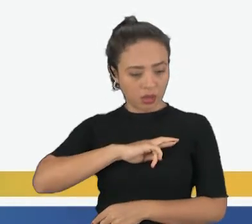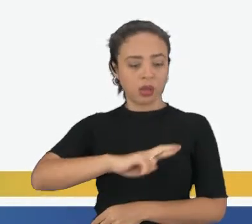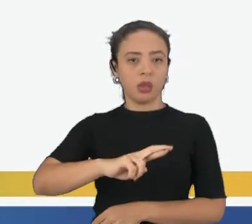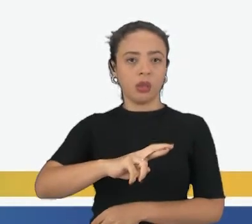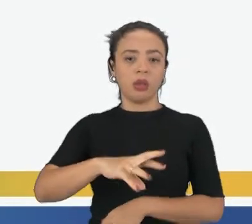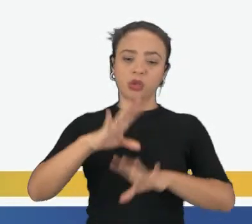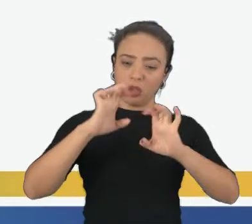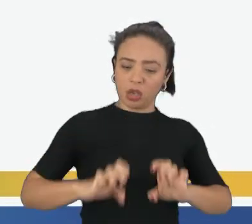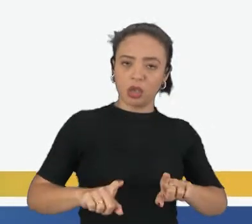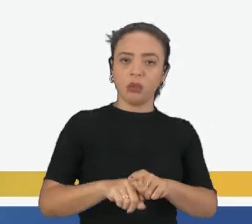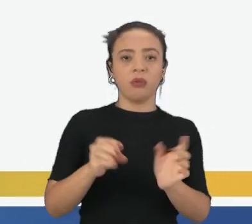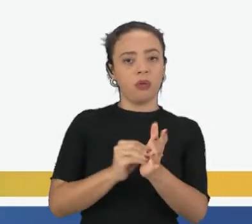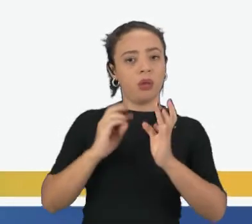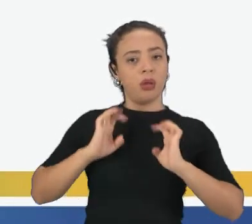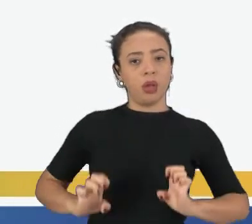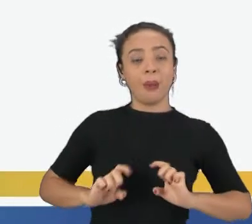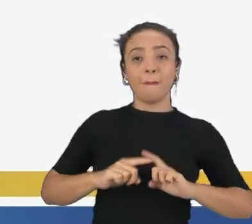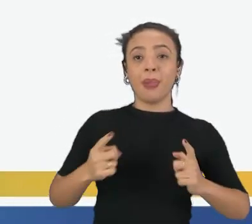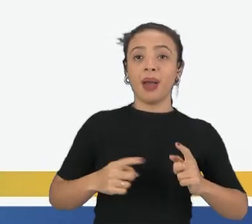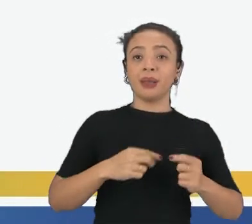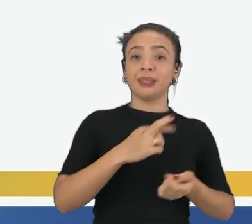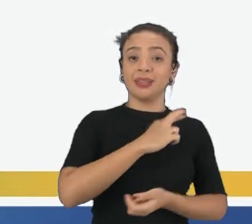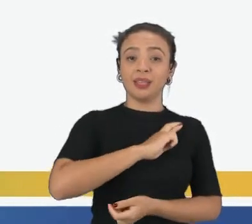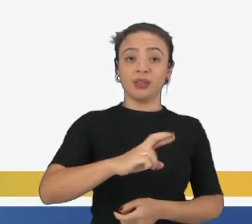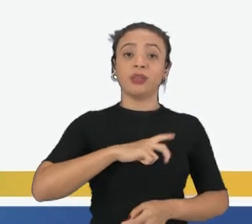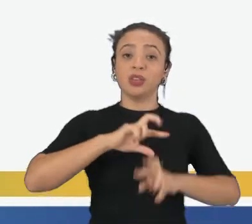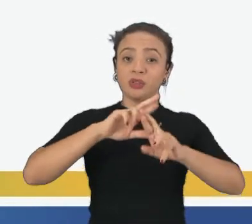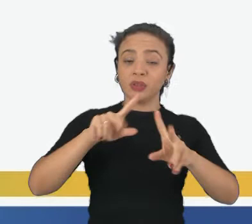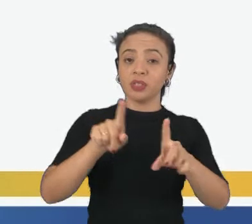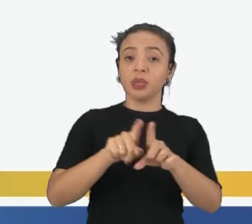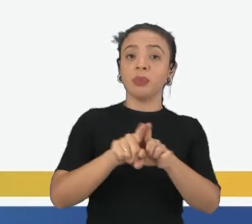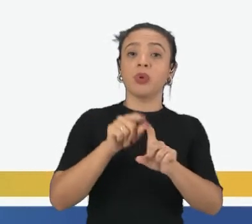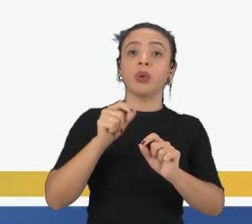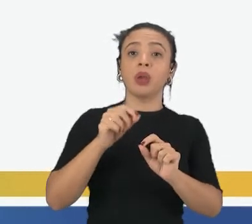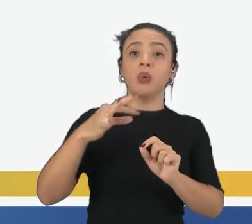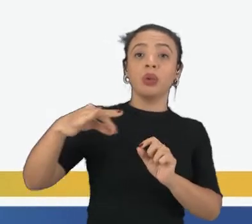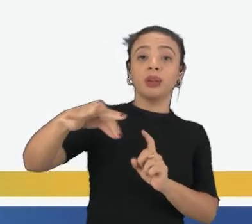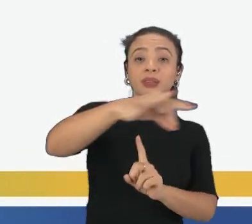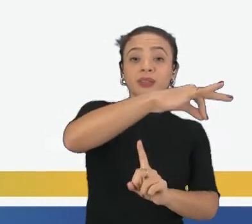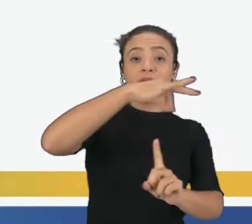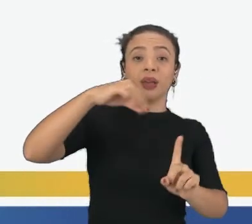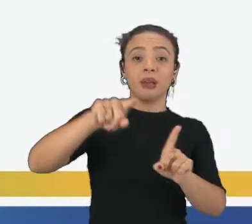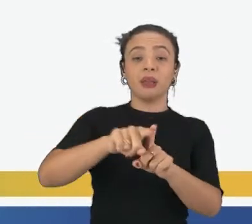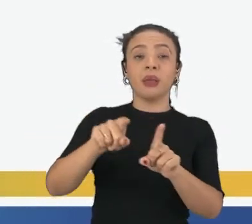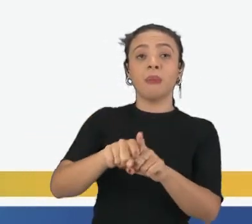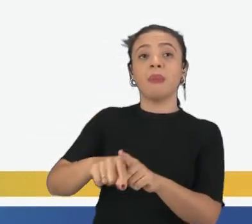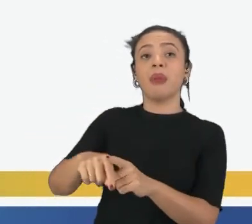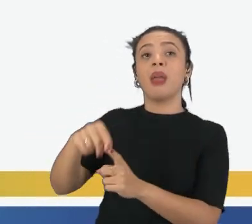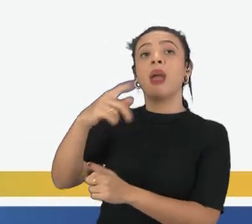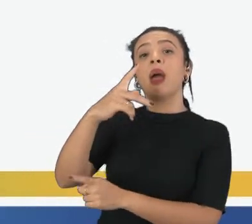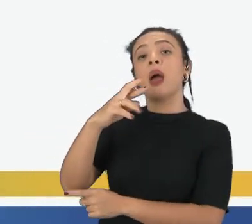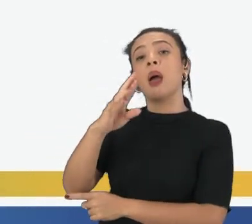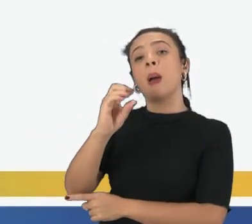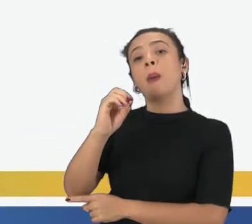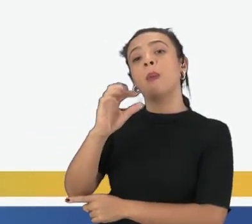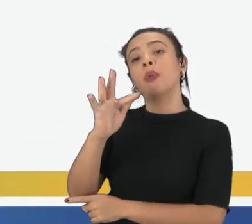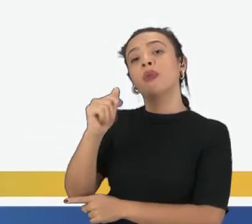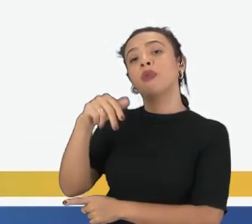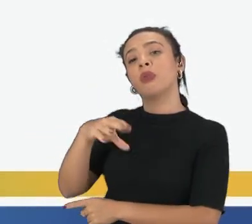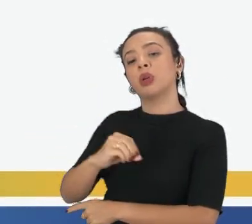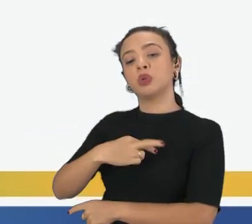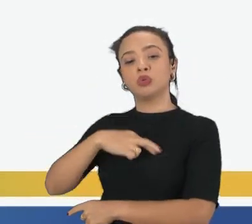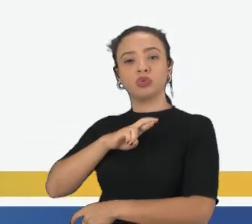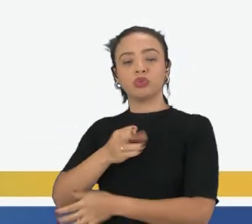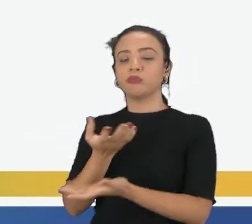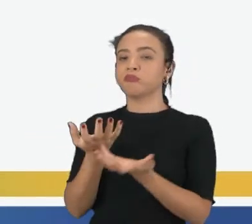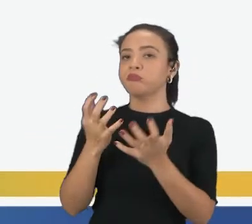entre ética e antiético mas na religião Você também tem a diferença entre sagrado e profano geralmente o profano eo religioso não adota